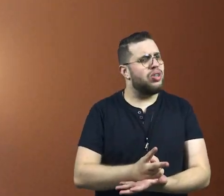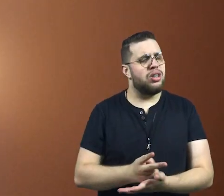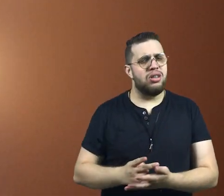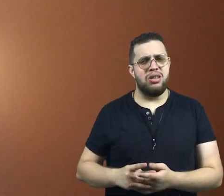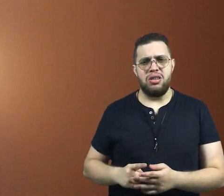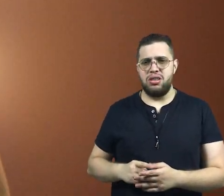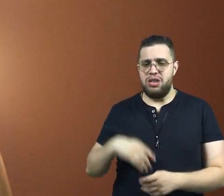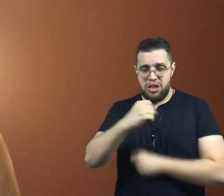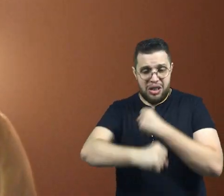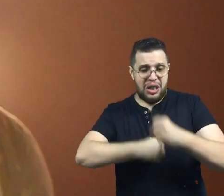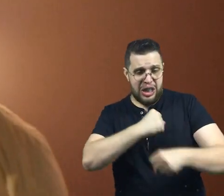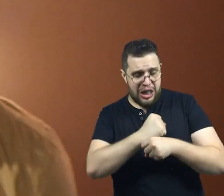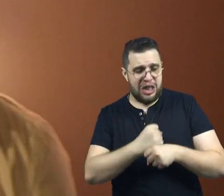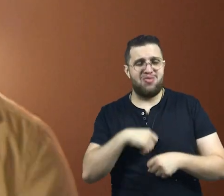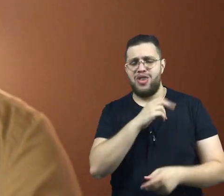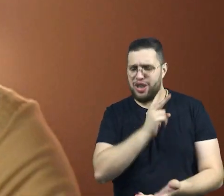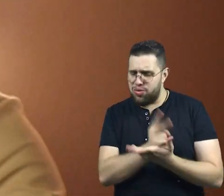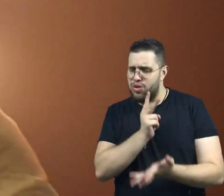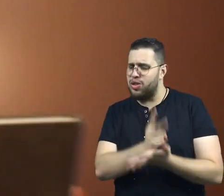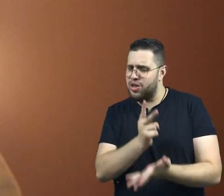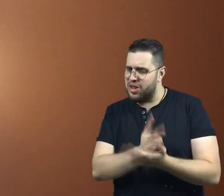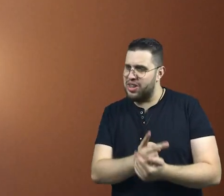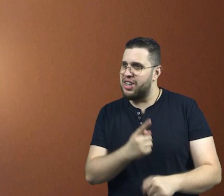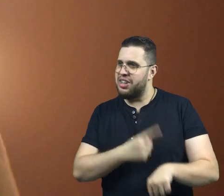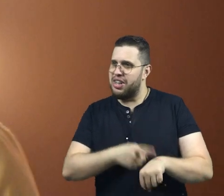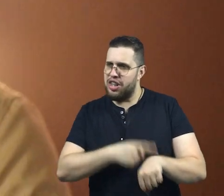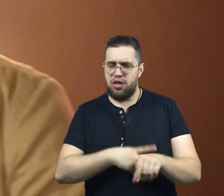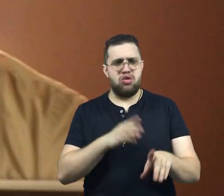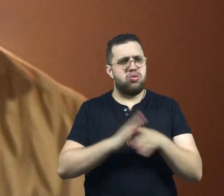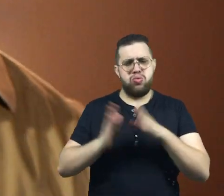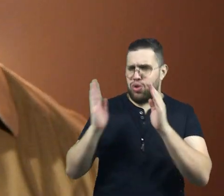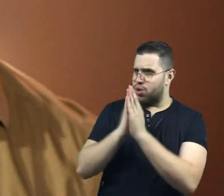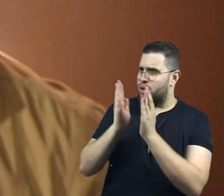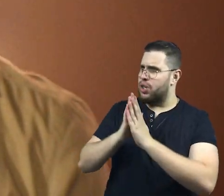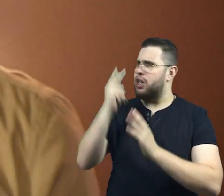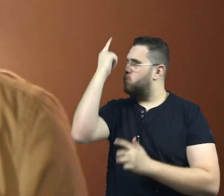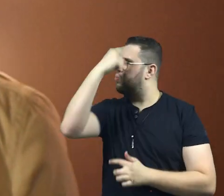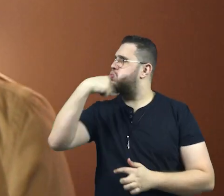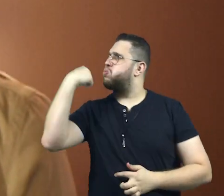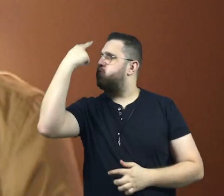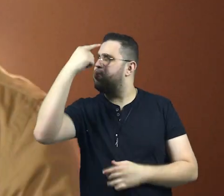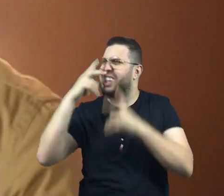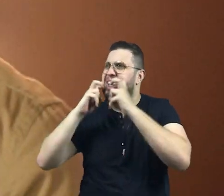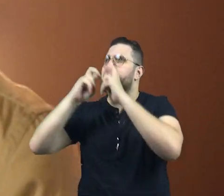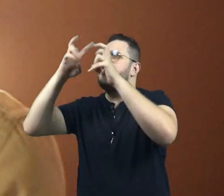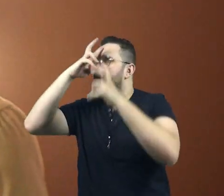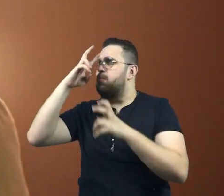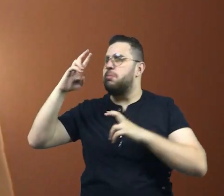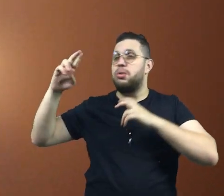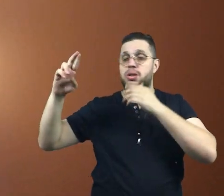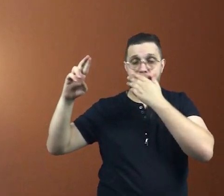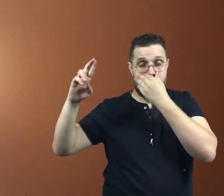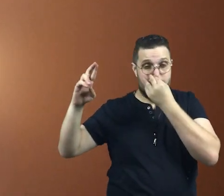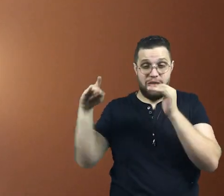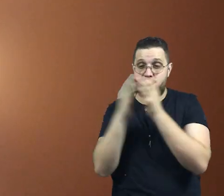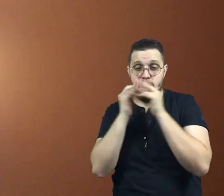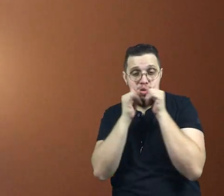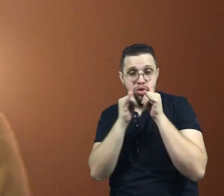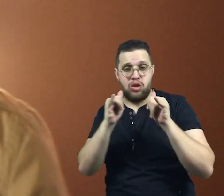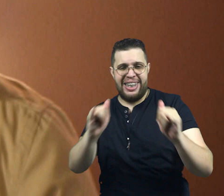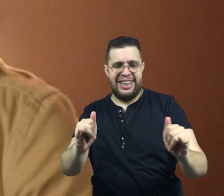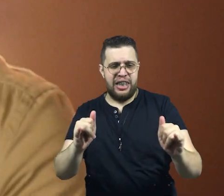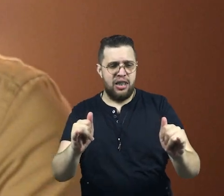e anos? Jejuando, relógios de oração e clamor. E aí daqui a pouco você ouve a notícia que